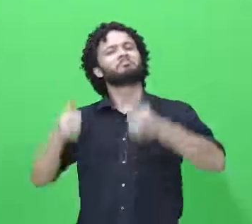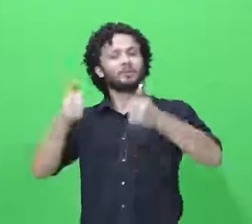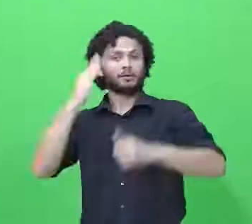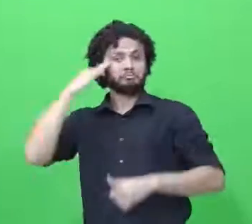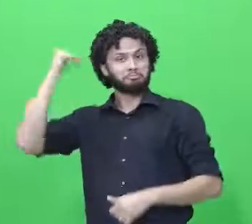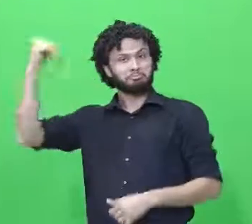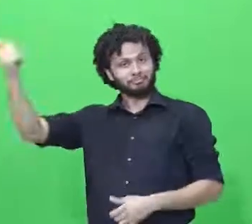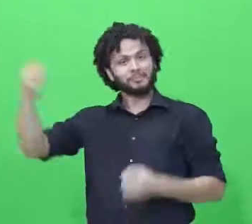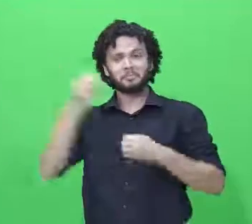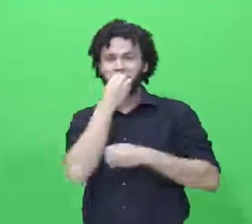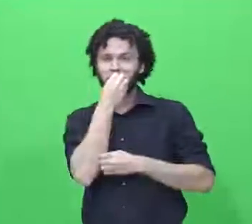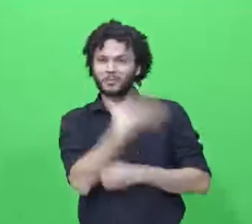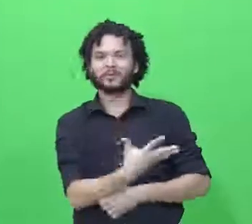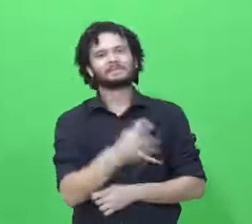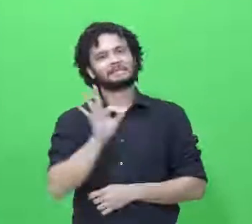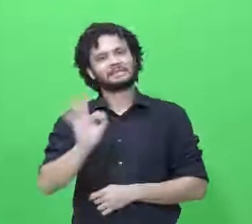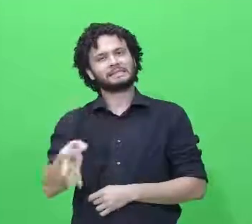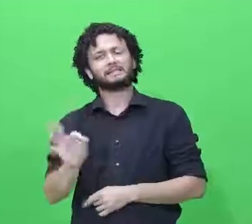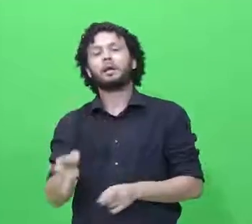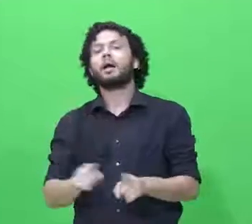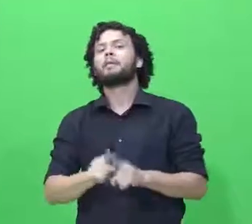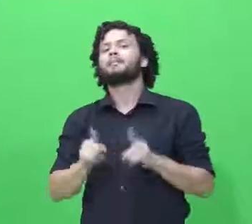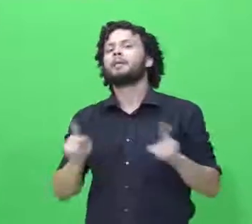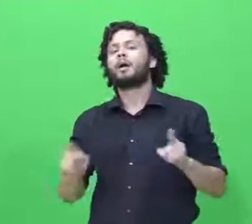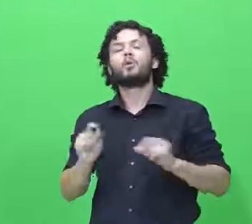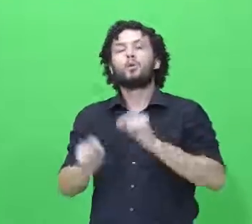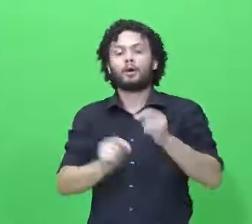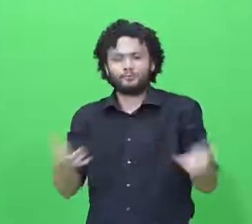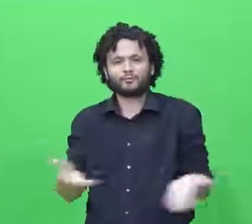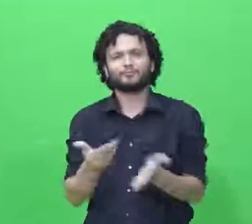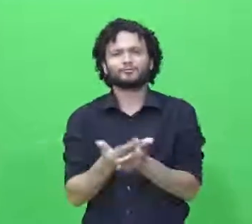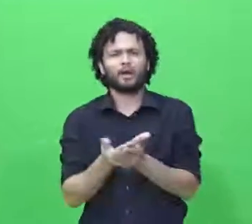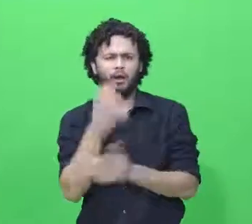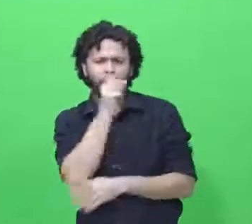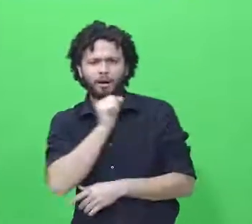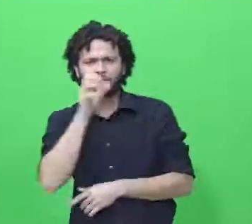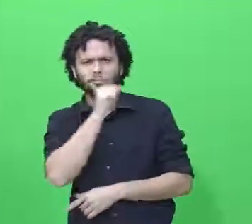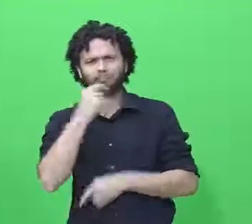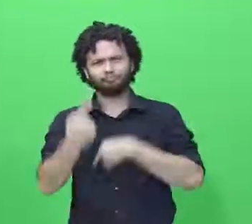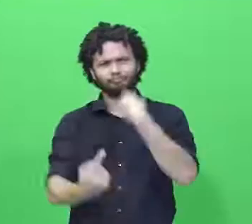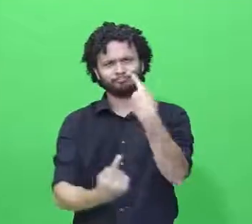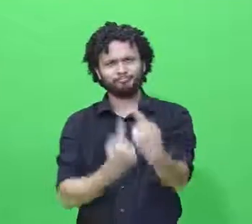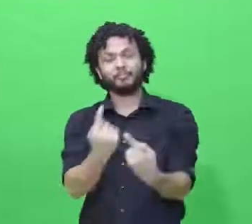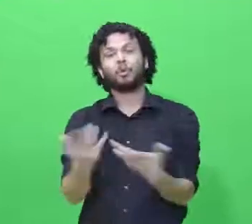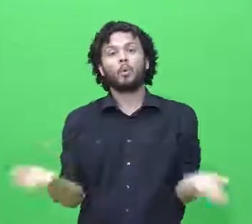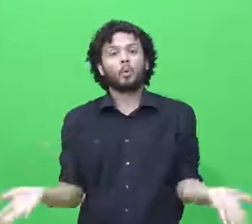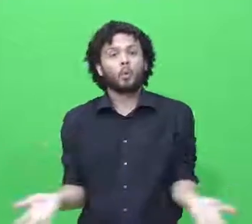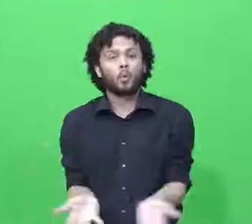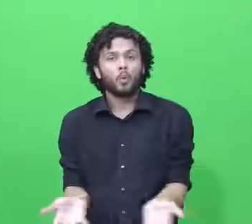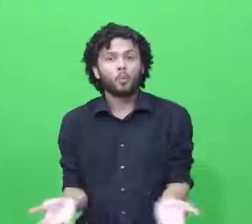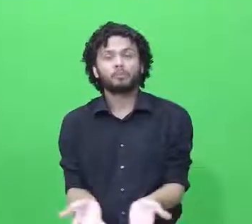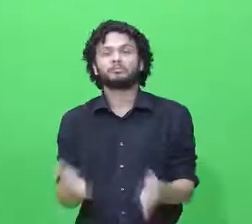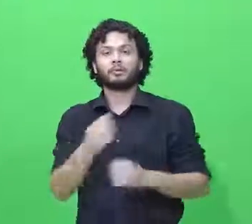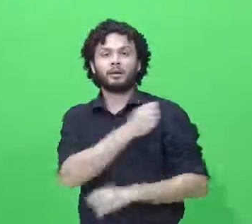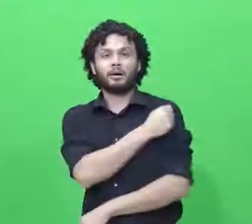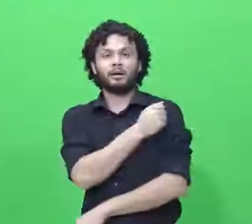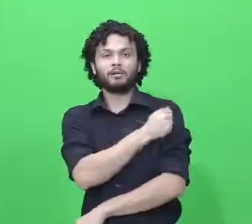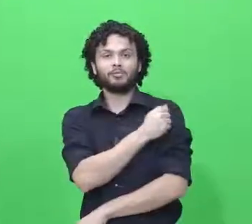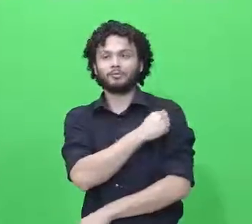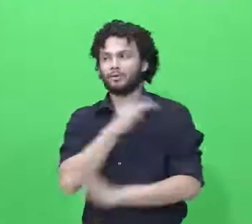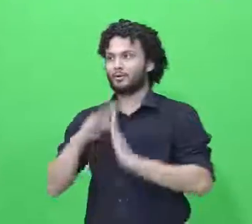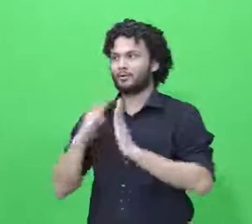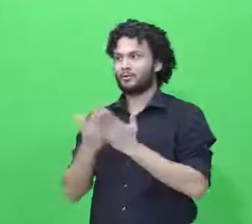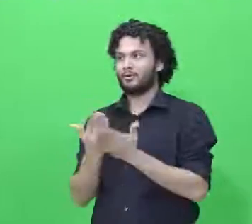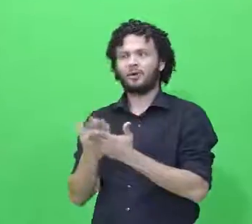sucesso, com certeza. Para isso que nós estamos aqui todos os sábados. Hoje, nós estamos aqui com os alunos do Roderic,